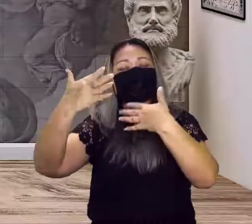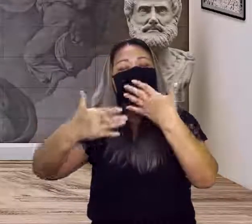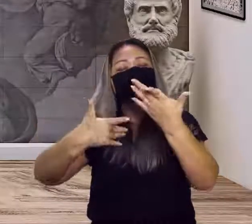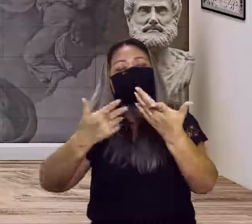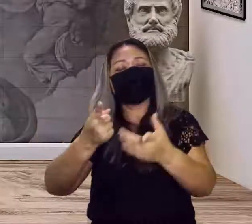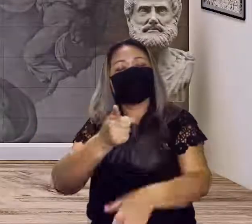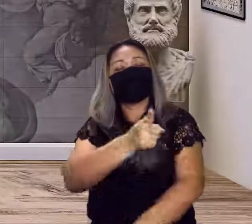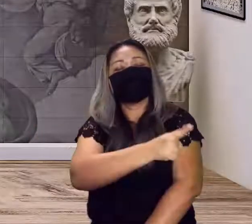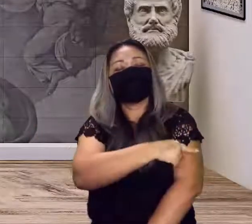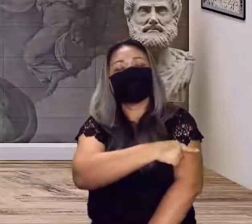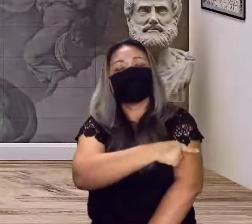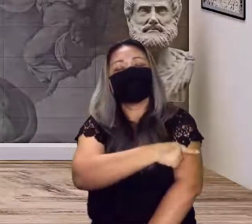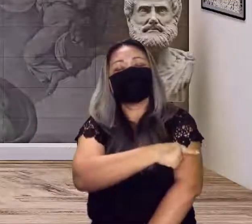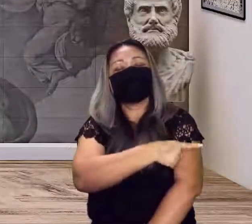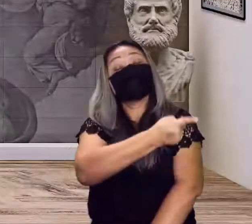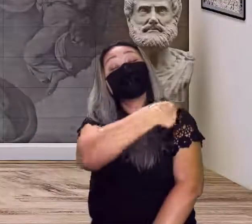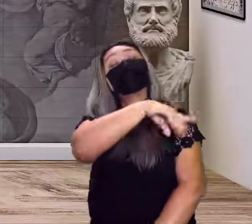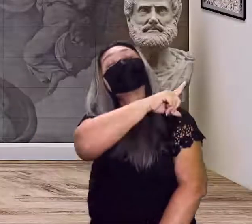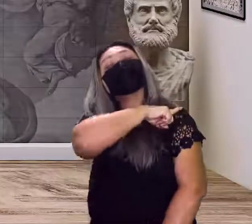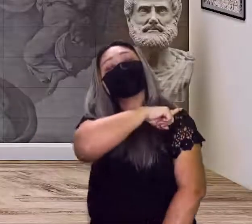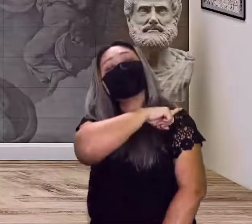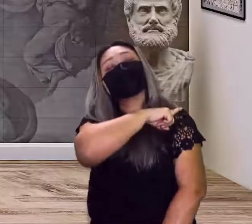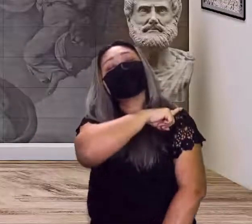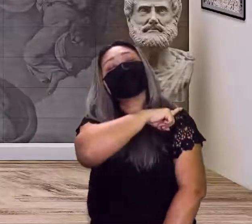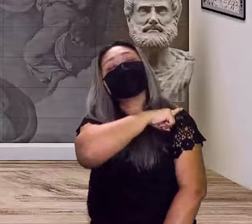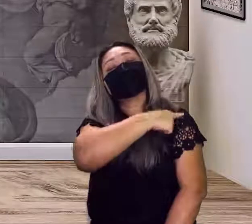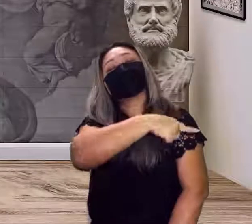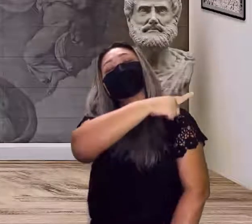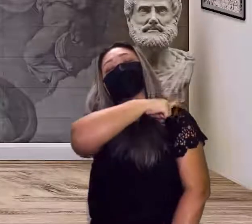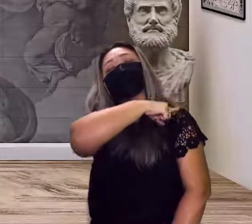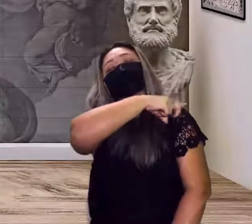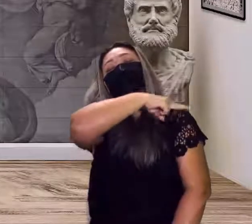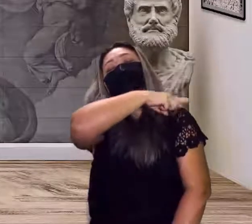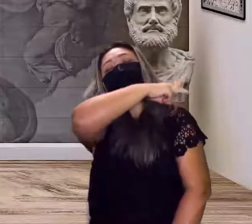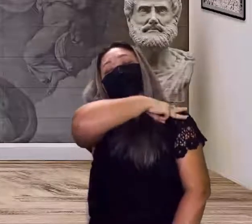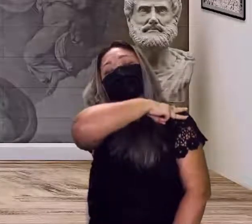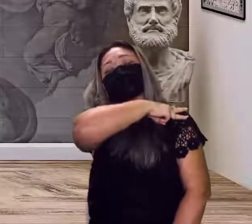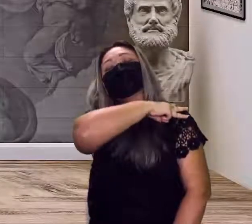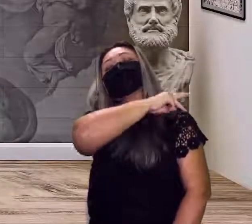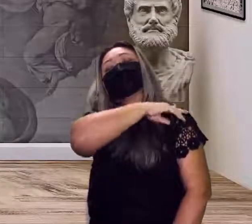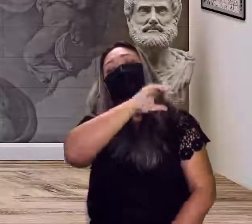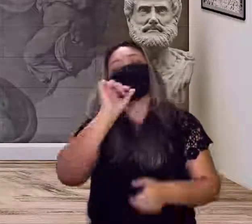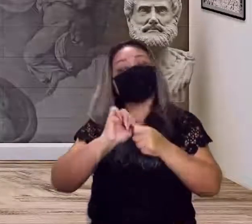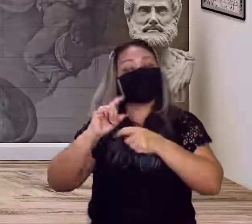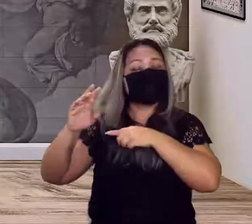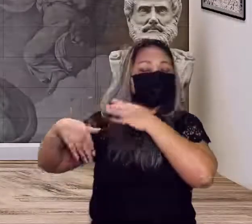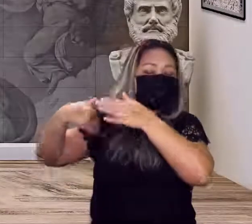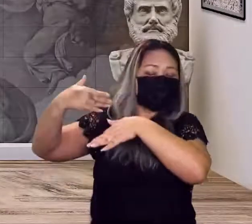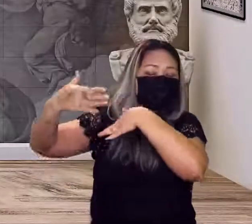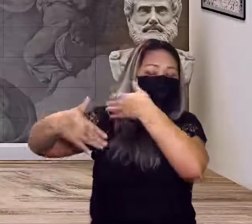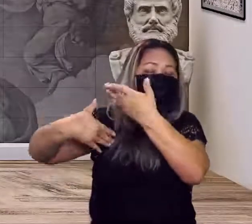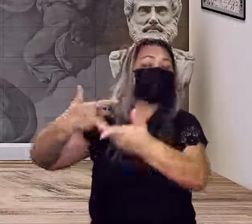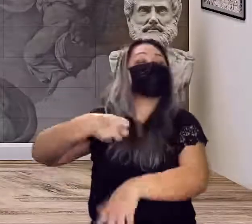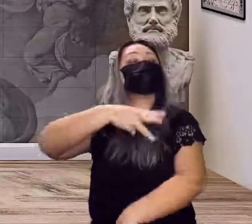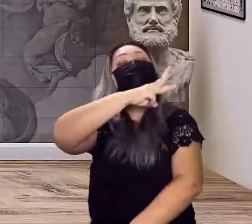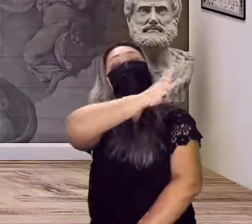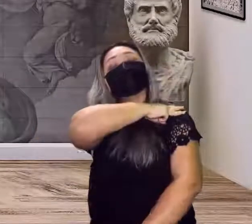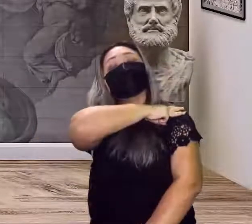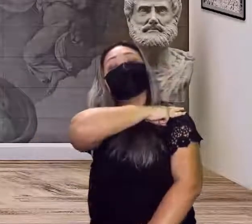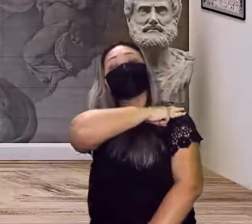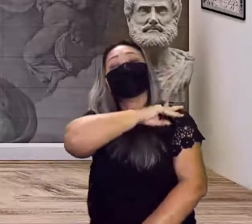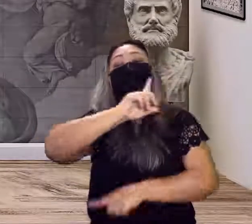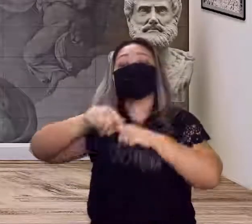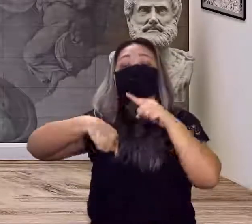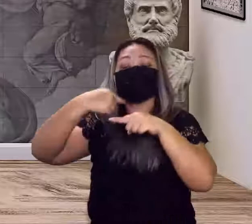está no primeiro ano, no ensino médio. Lá no terceirão, faça uma reflexão sobre o processo do ensino médio.